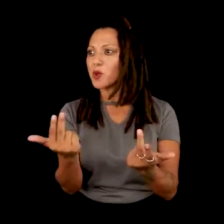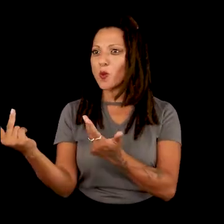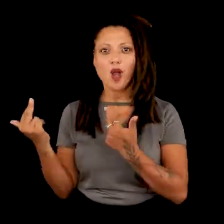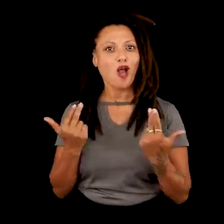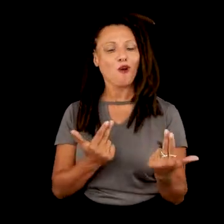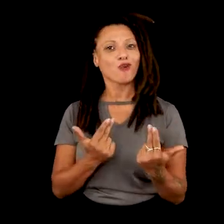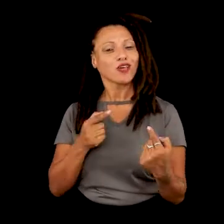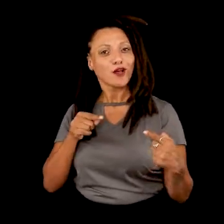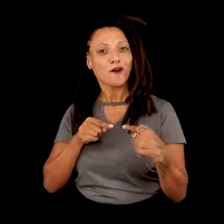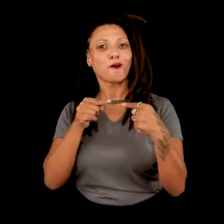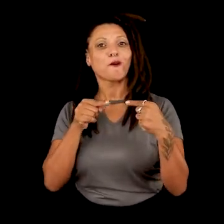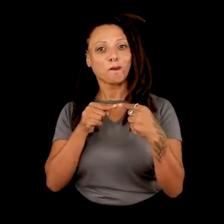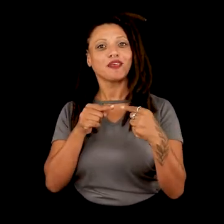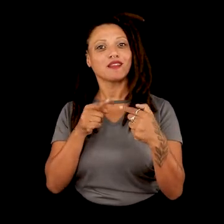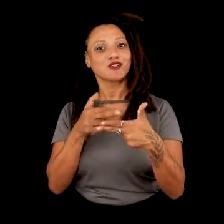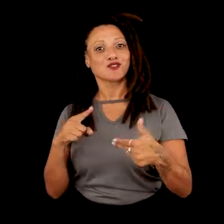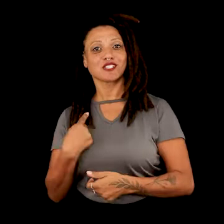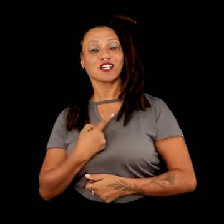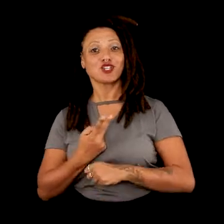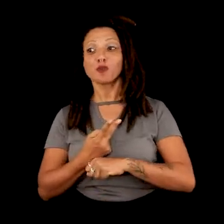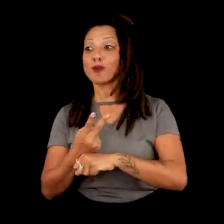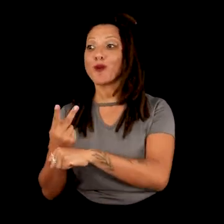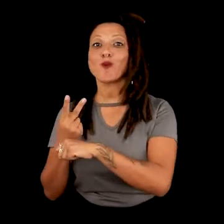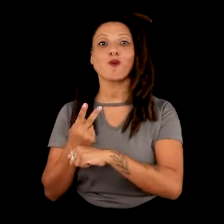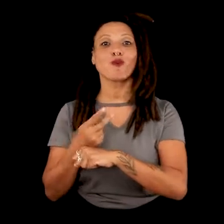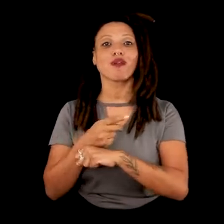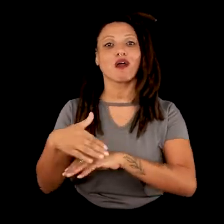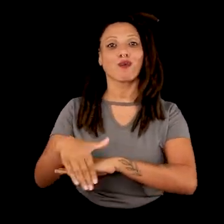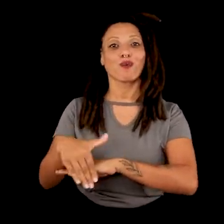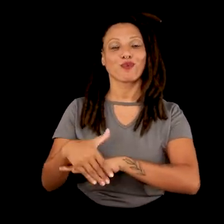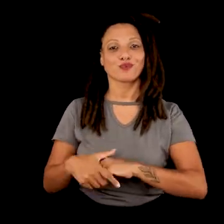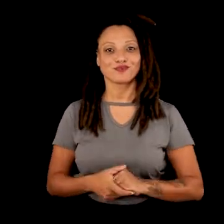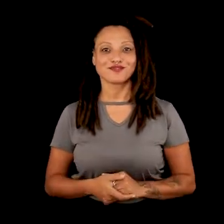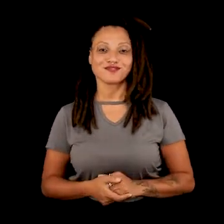isso que a gente procura na rua, né?